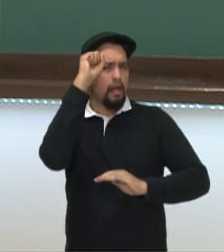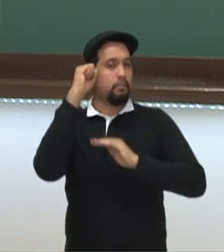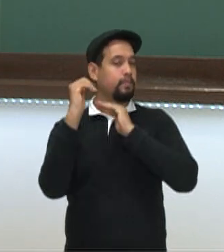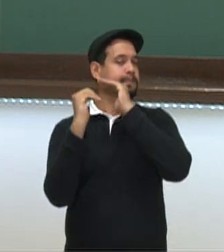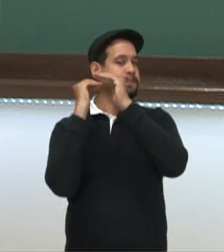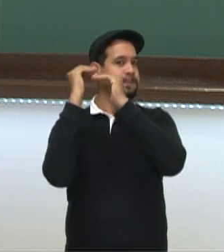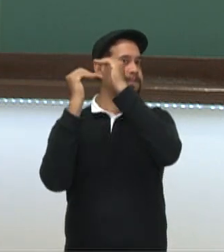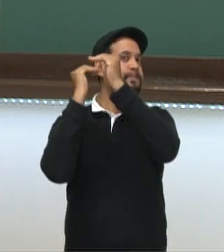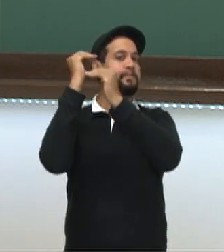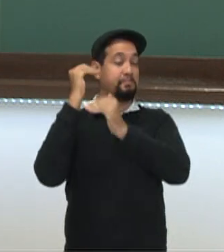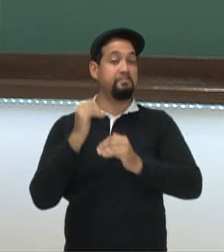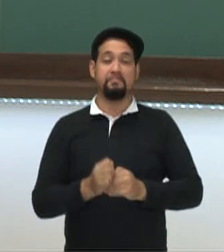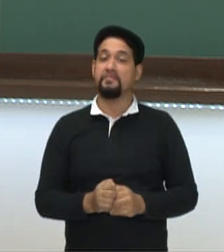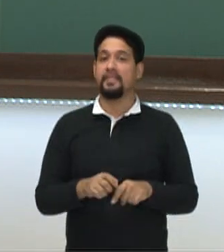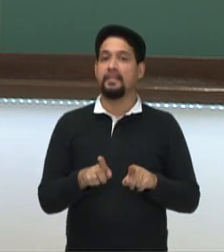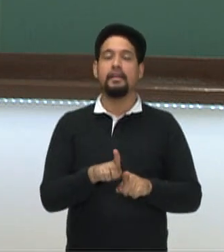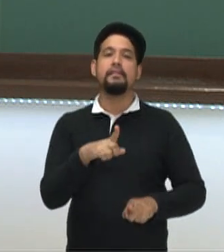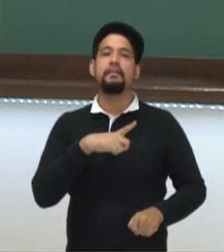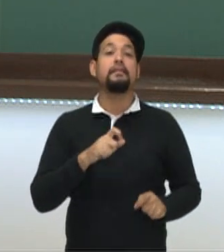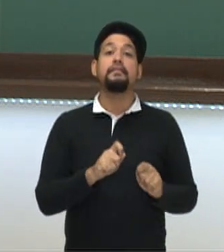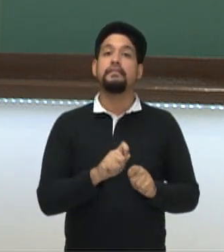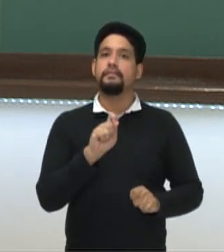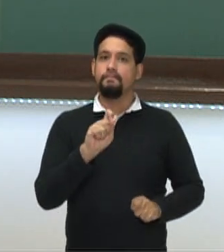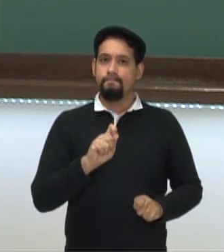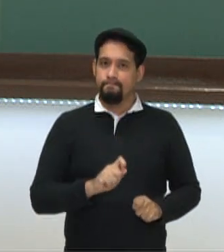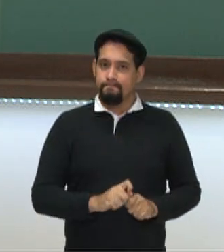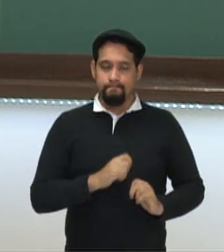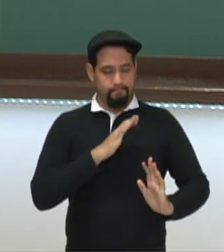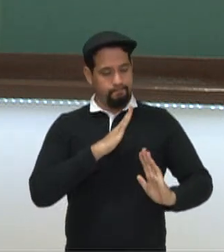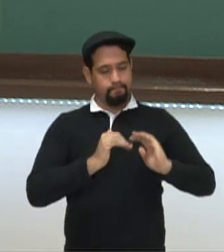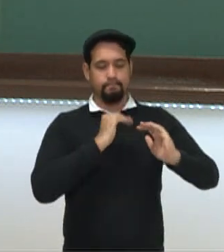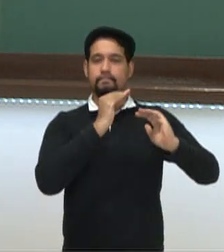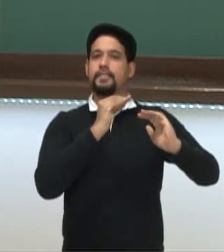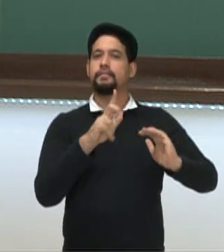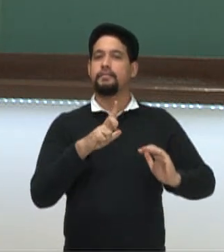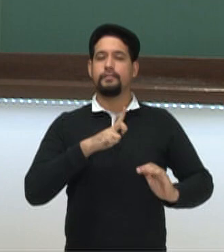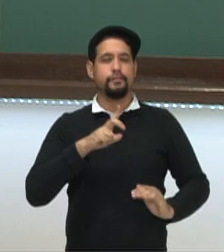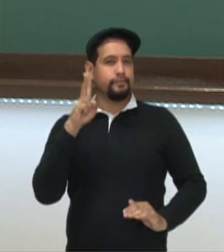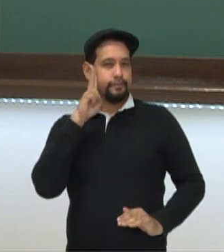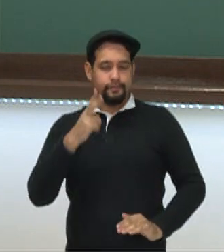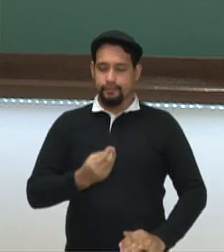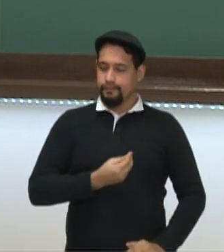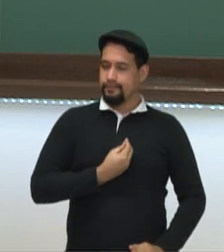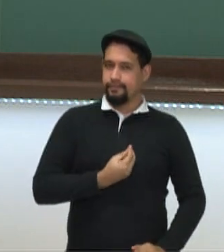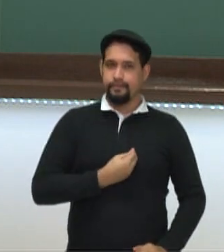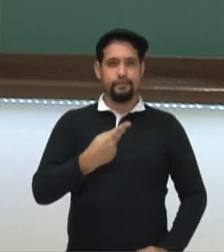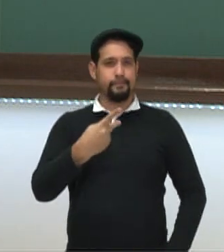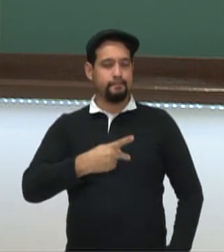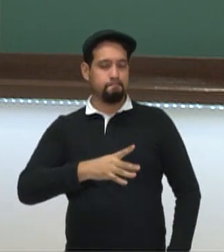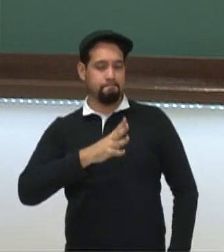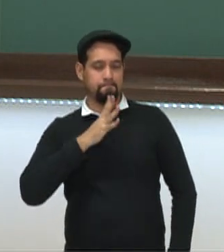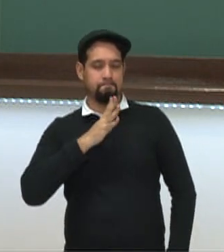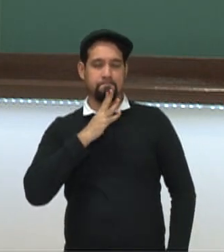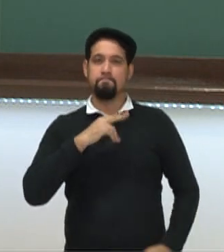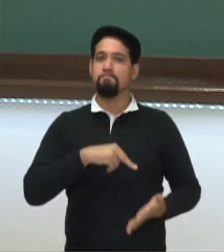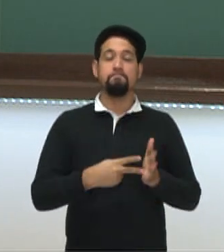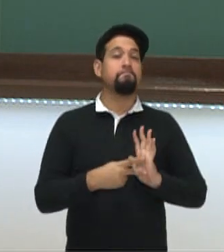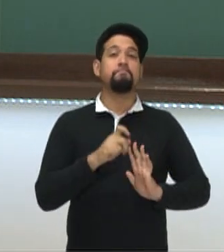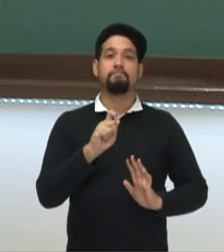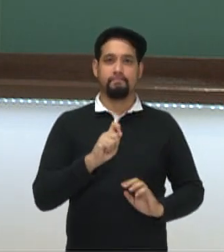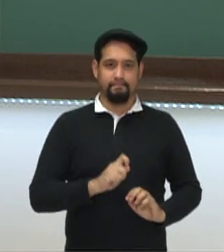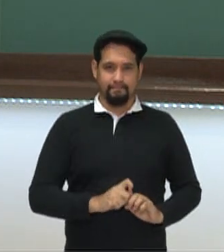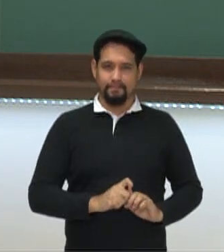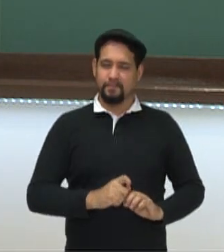o seu conhecimento, evidentemente, você está construindo a sua história, o seu conhecimento que vai ser